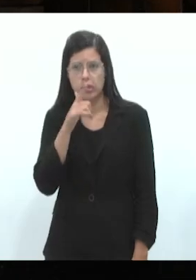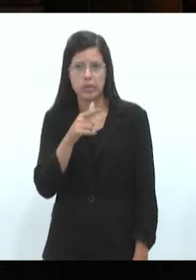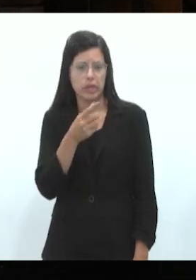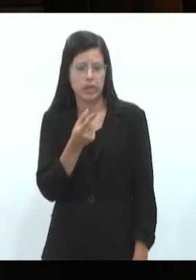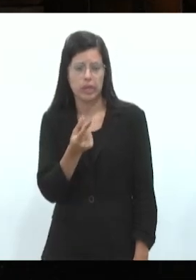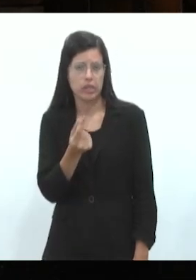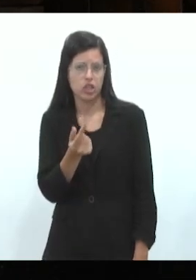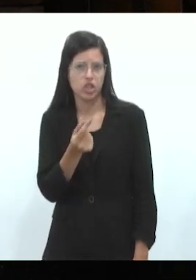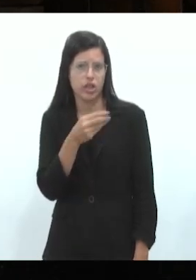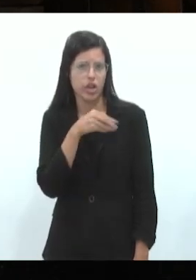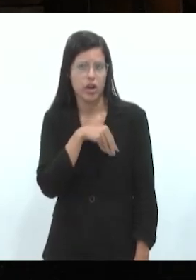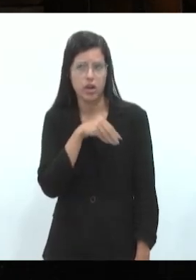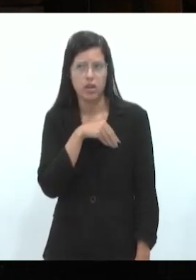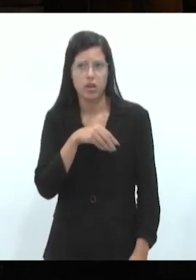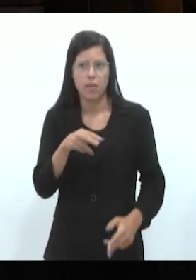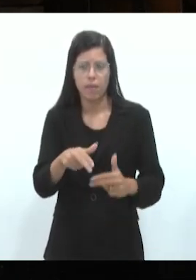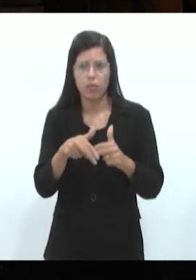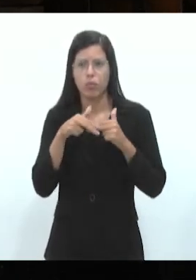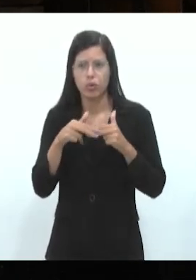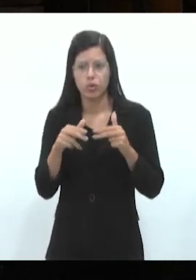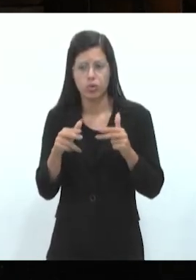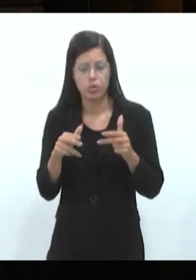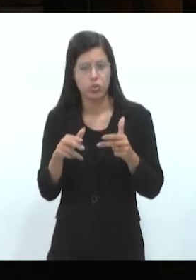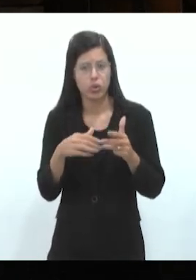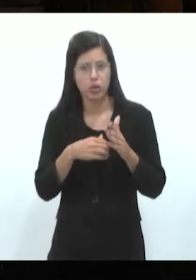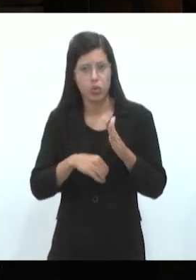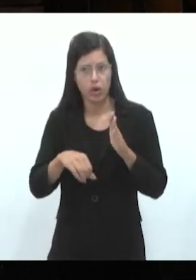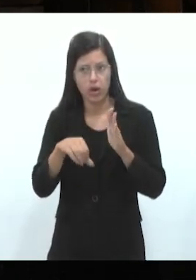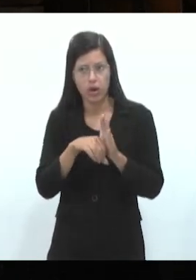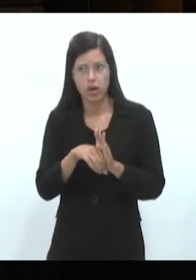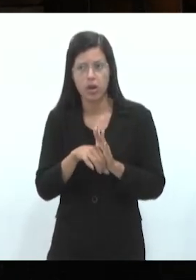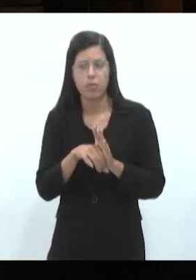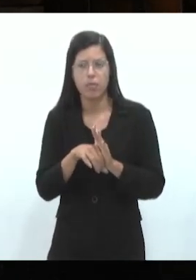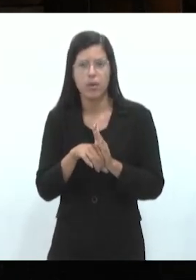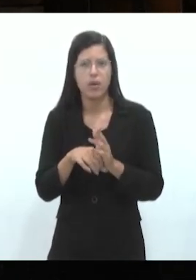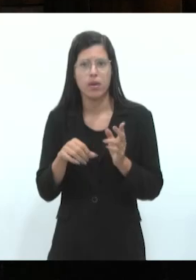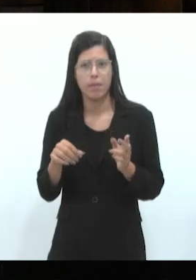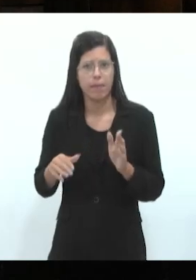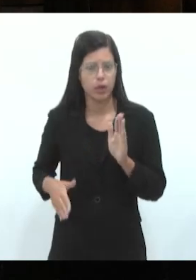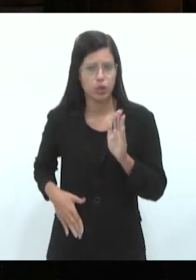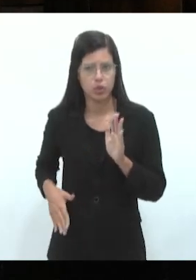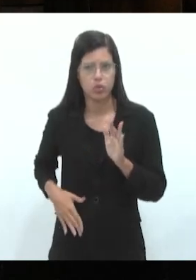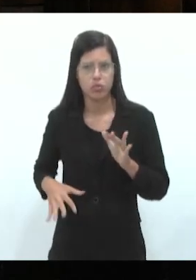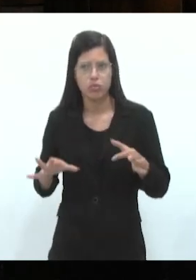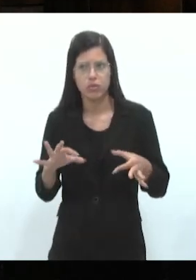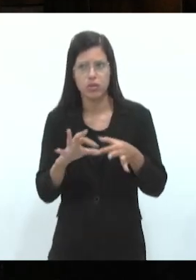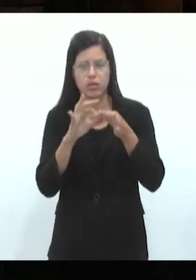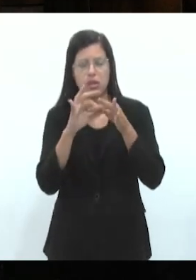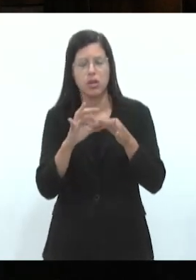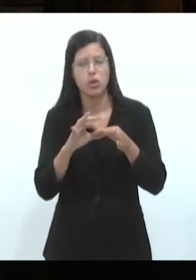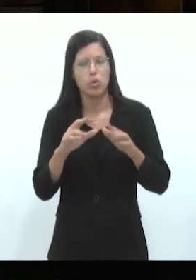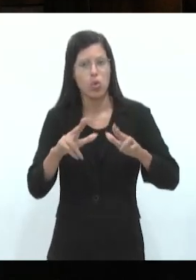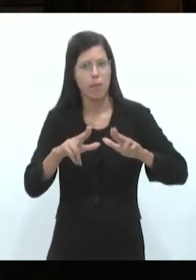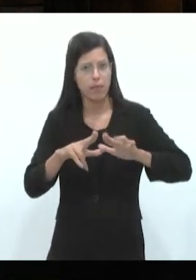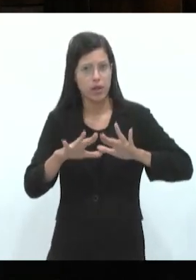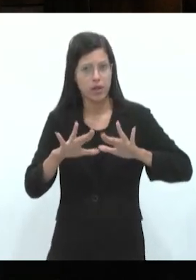o narco se associou à milícia, explora a gatonete, explora a venda de